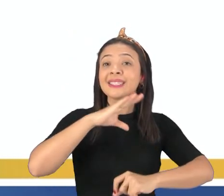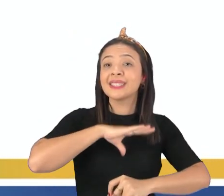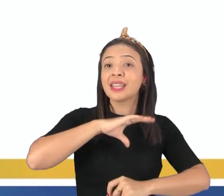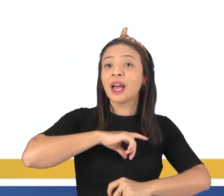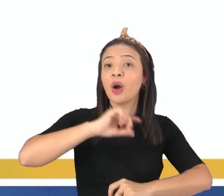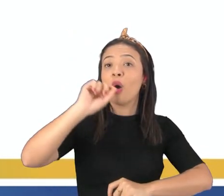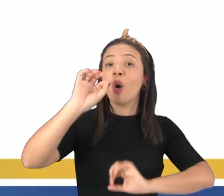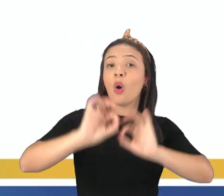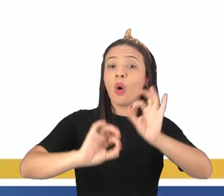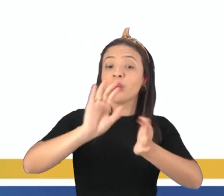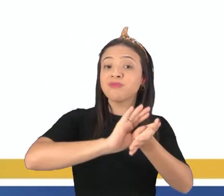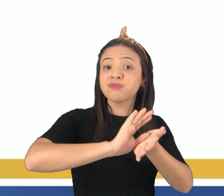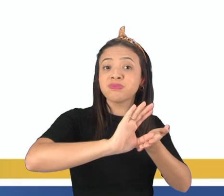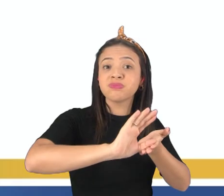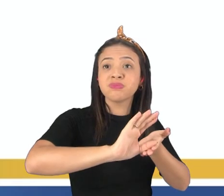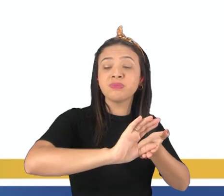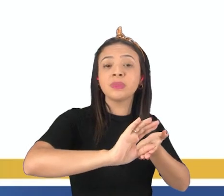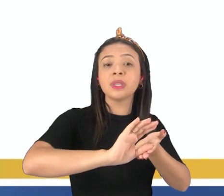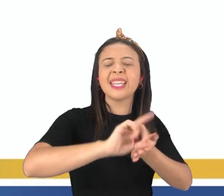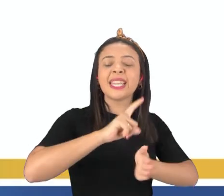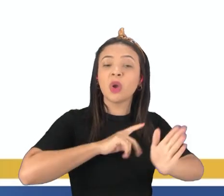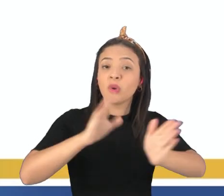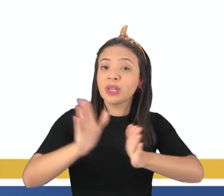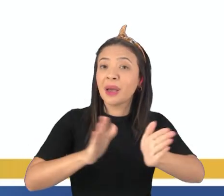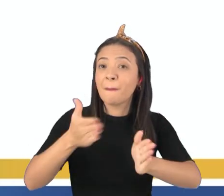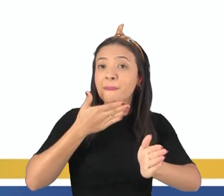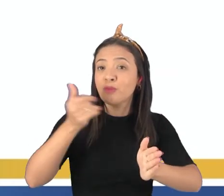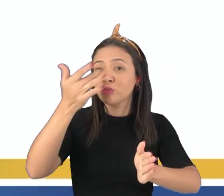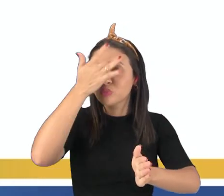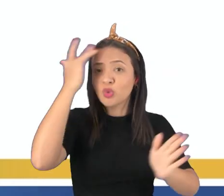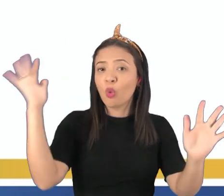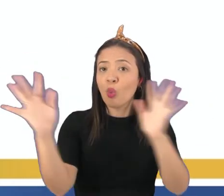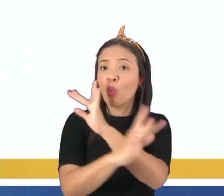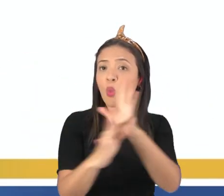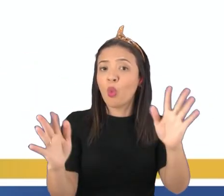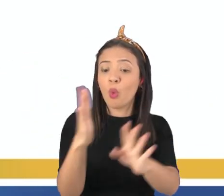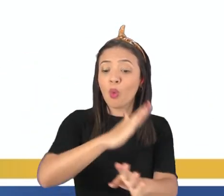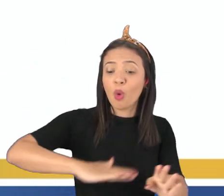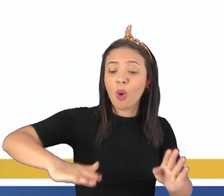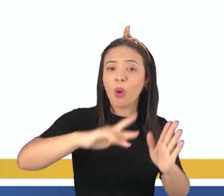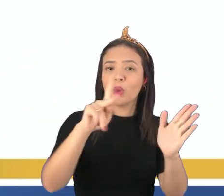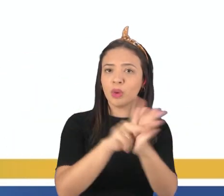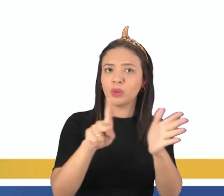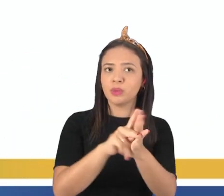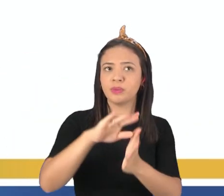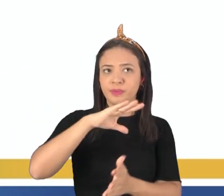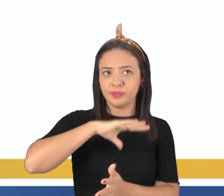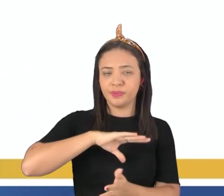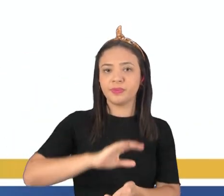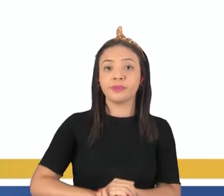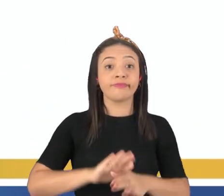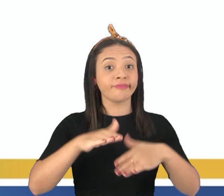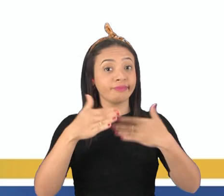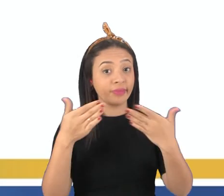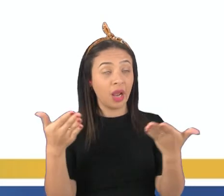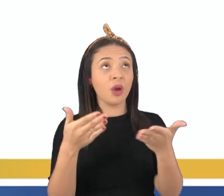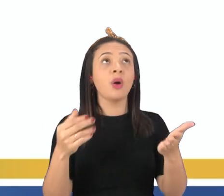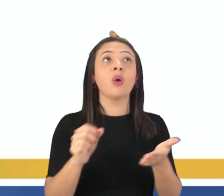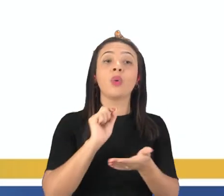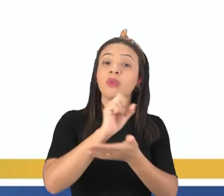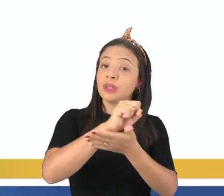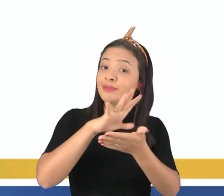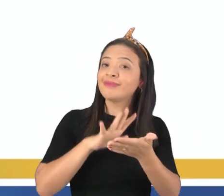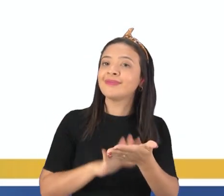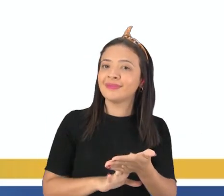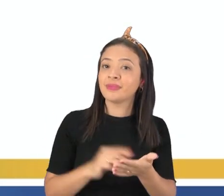implementem melhor acessibilidade das pessoas no seu espaço geográfico. Com isso, a gente entra então no nosso